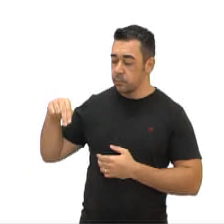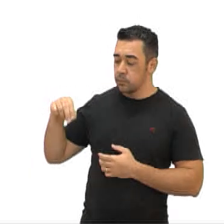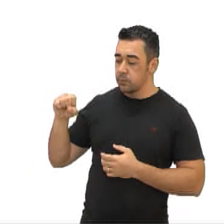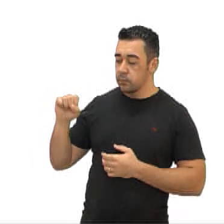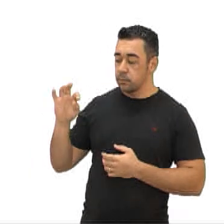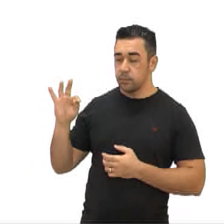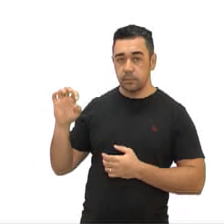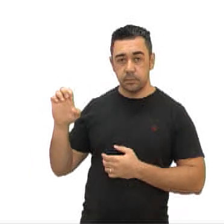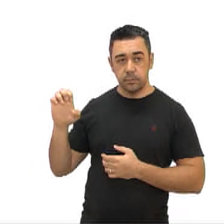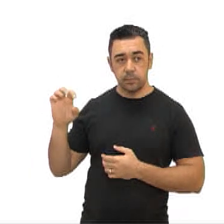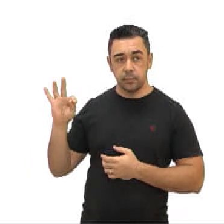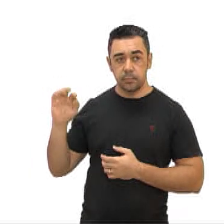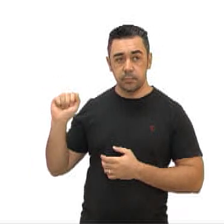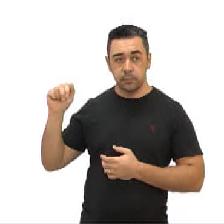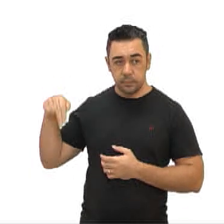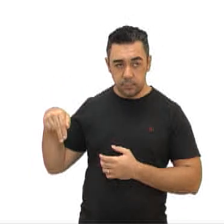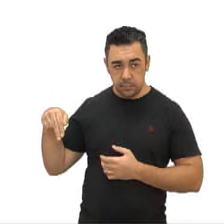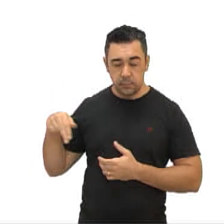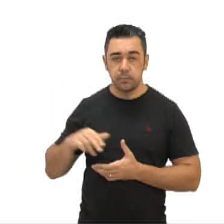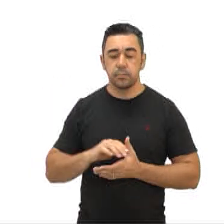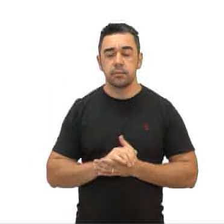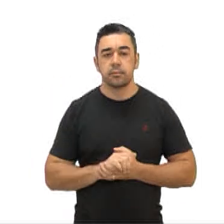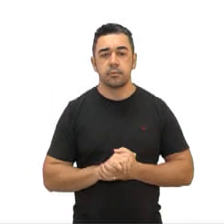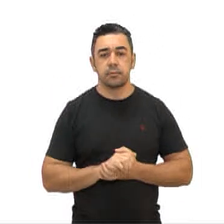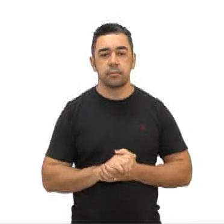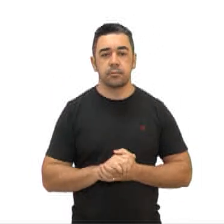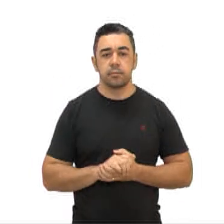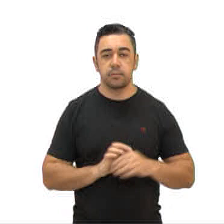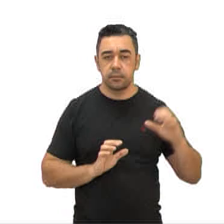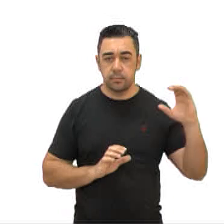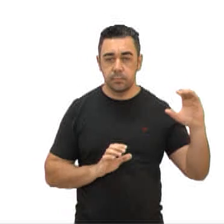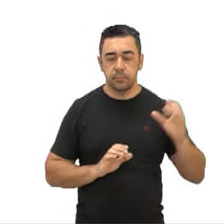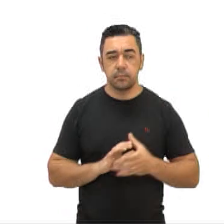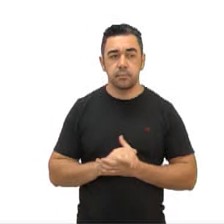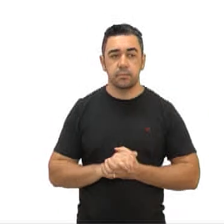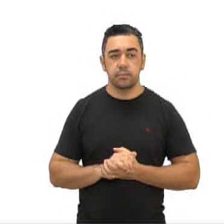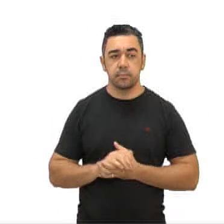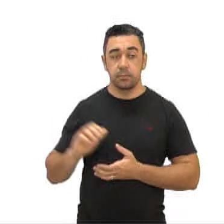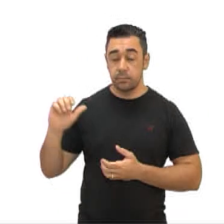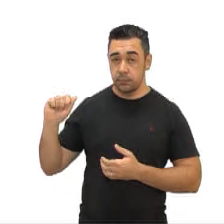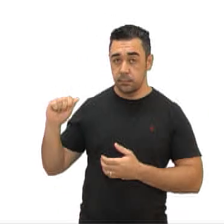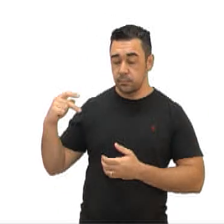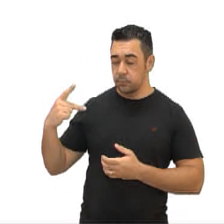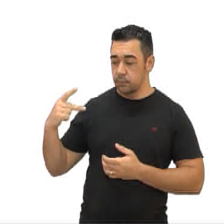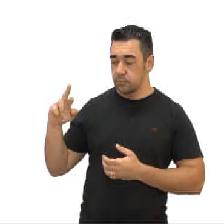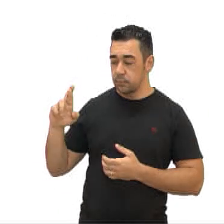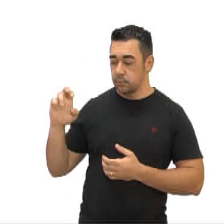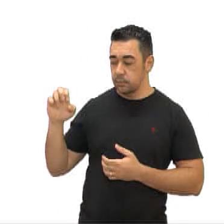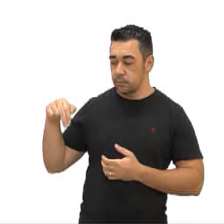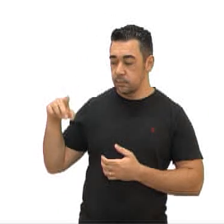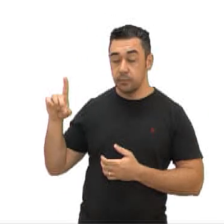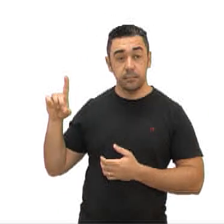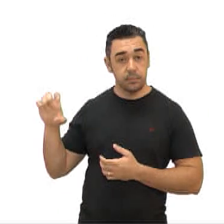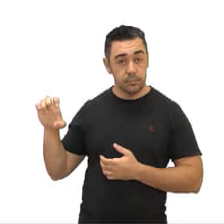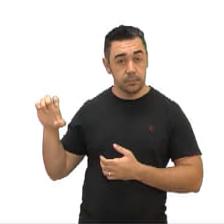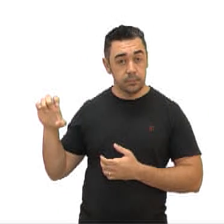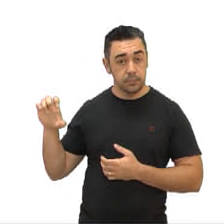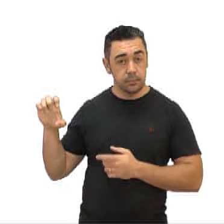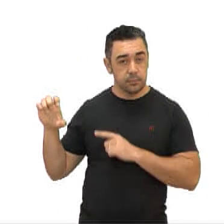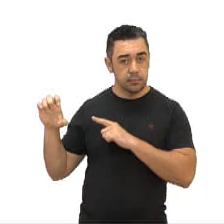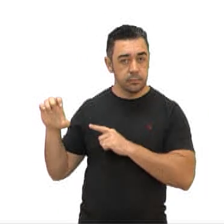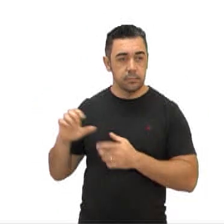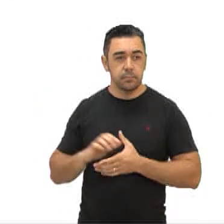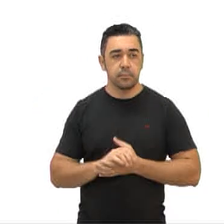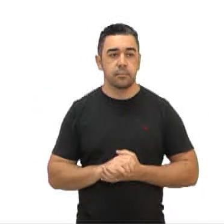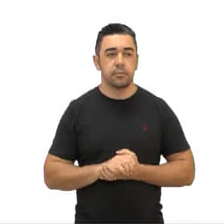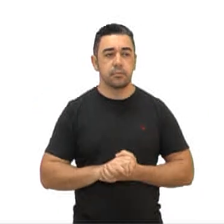ellos contestam todas as perguntas. Em la C, Carmen sempre aprende